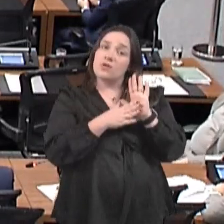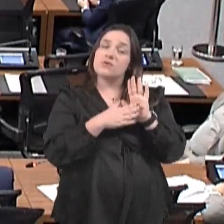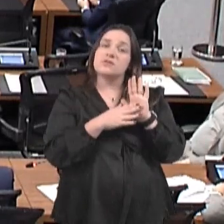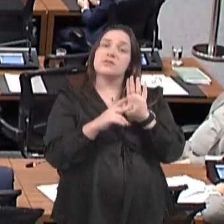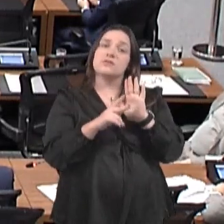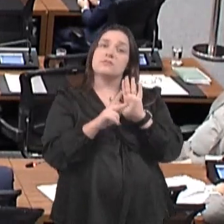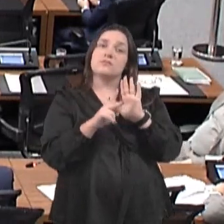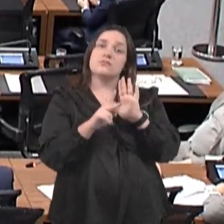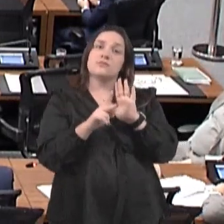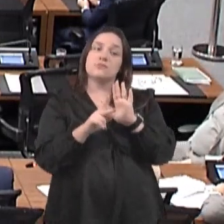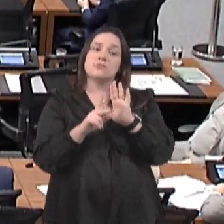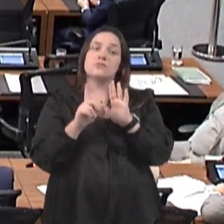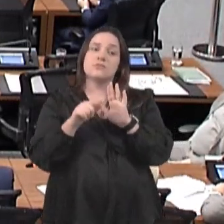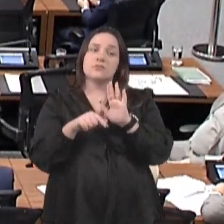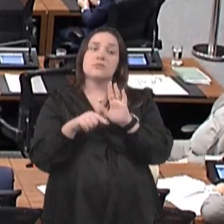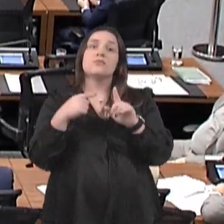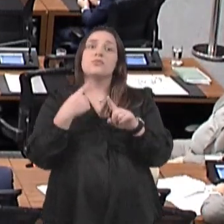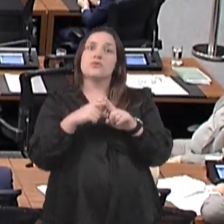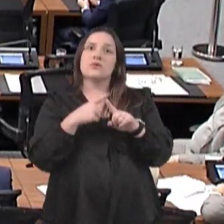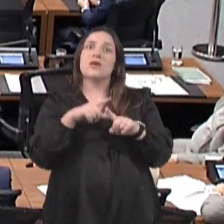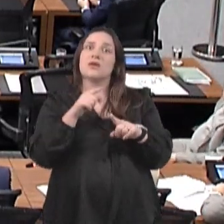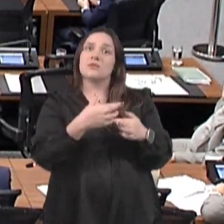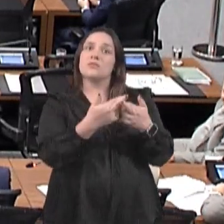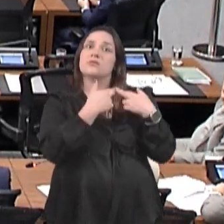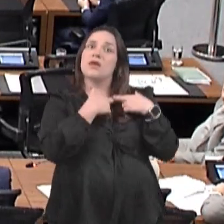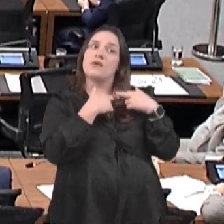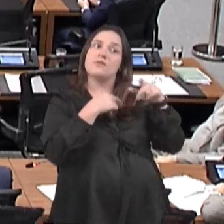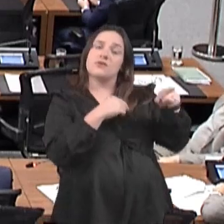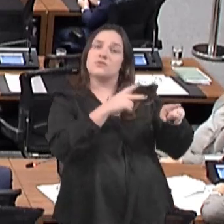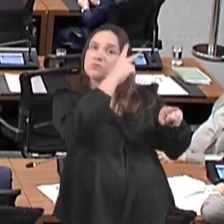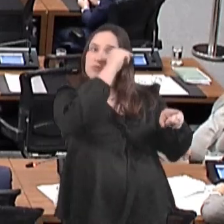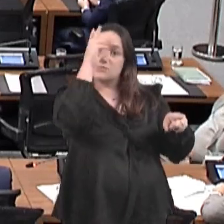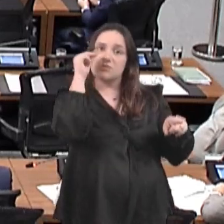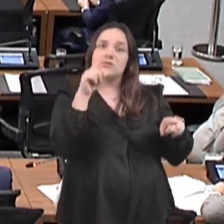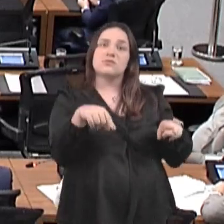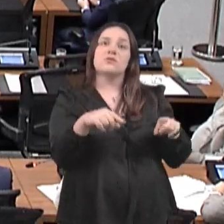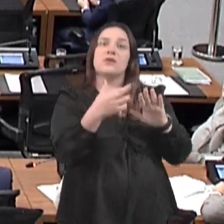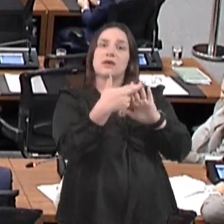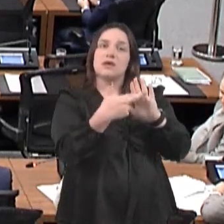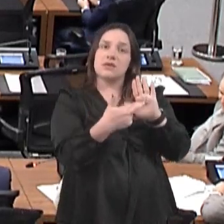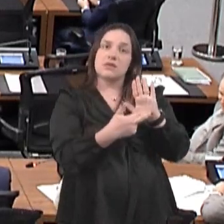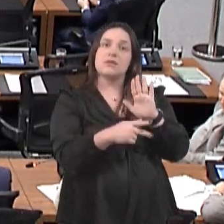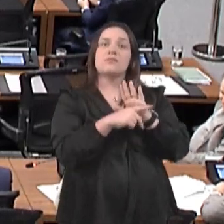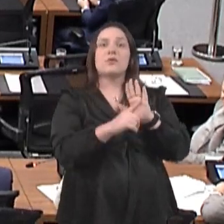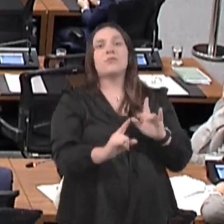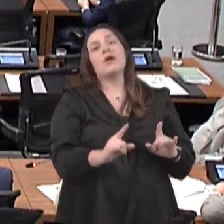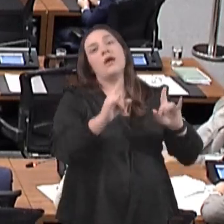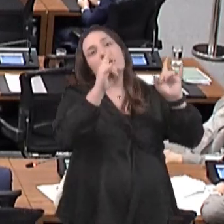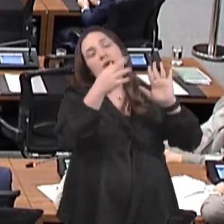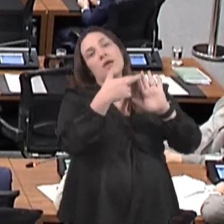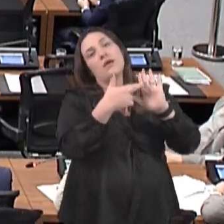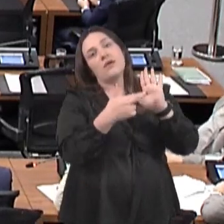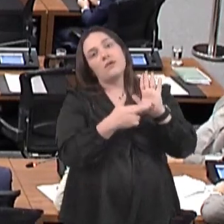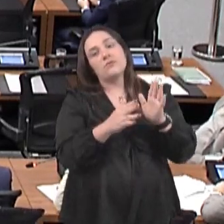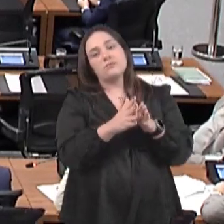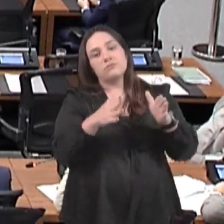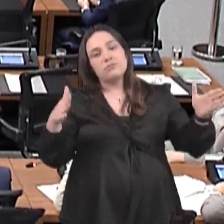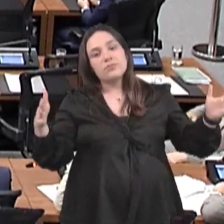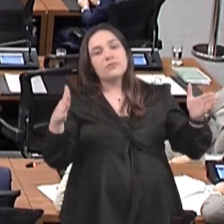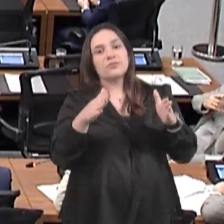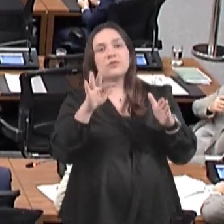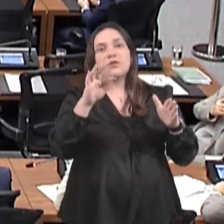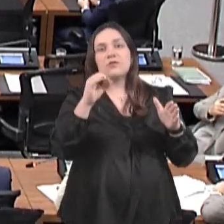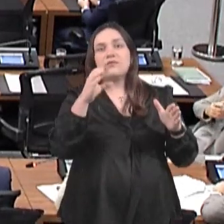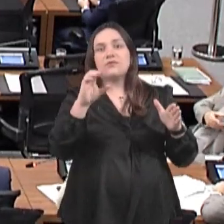um vício de competência aqui municipal, porque quem estabelece essas diretrizes quanto a normas, edifícios, o tamanho do fosso